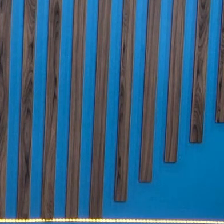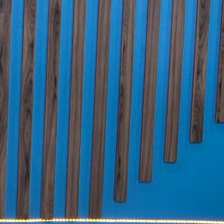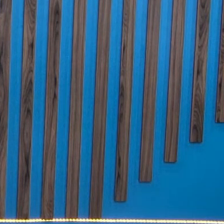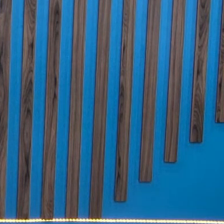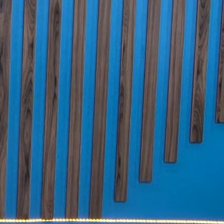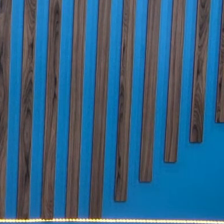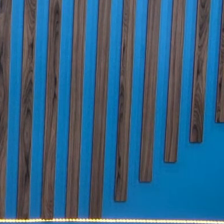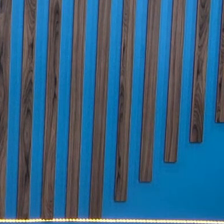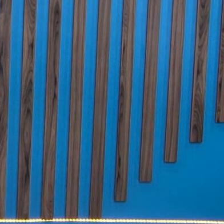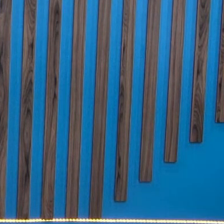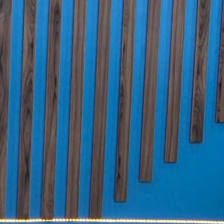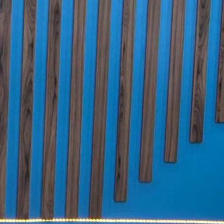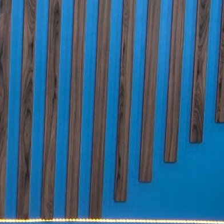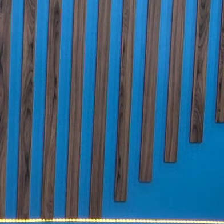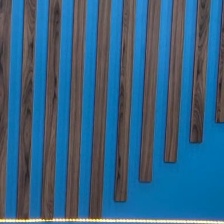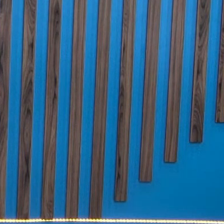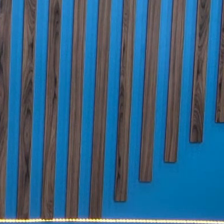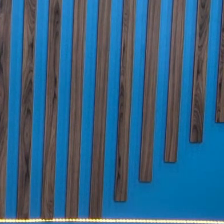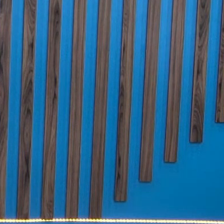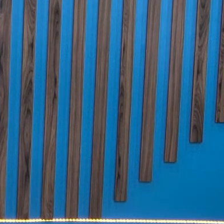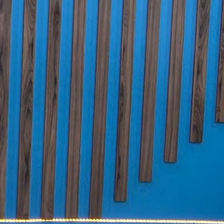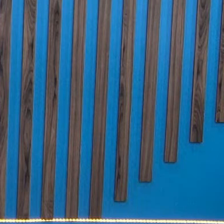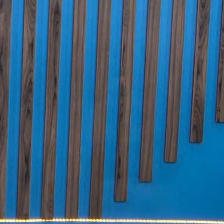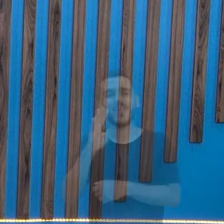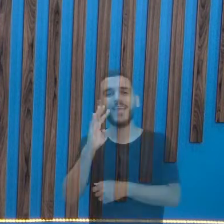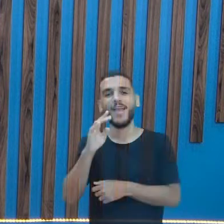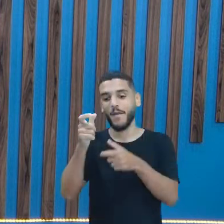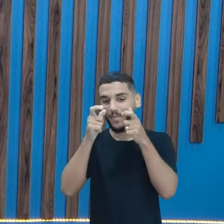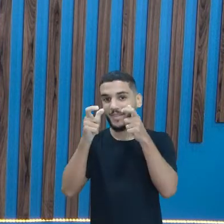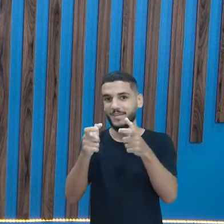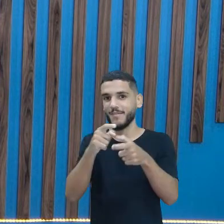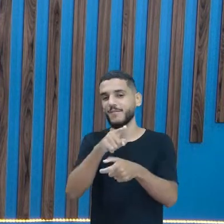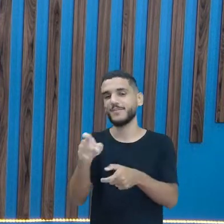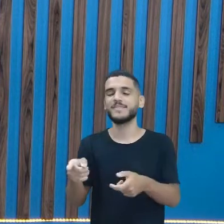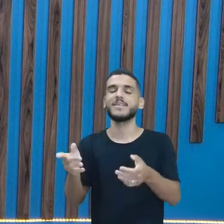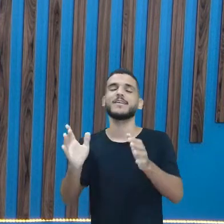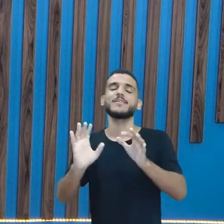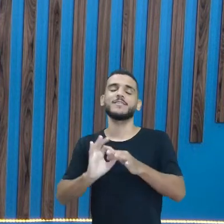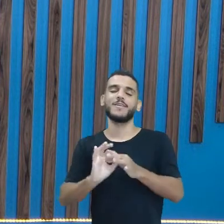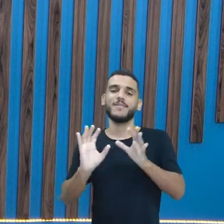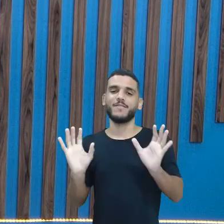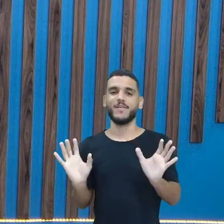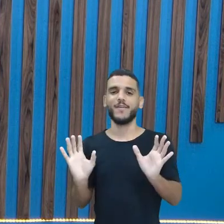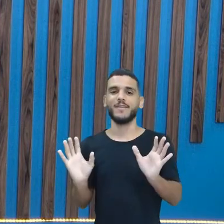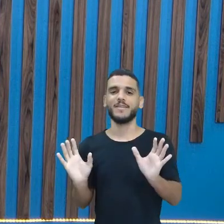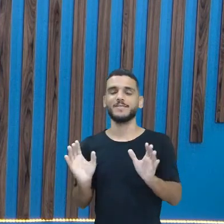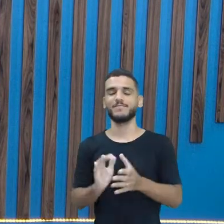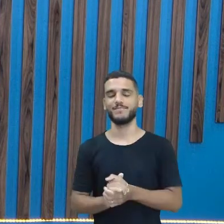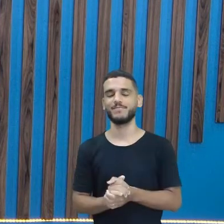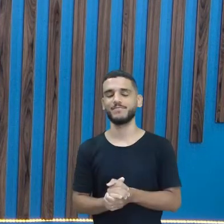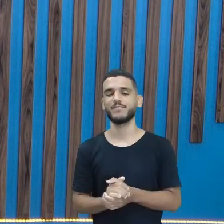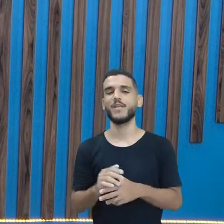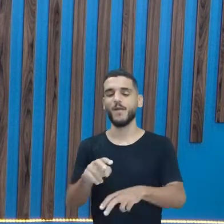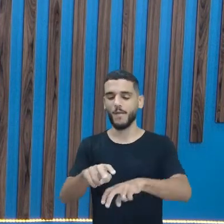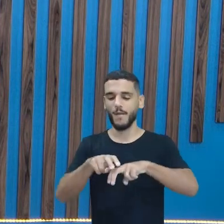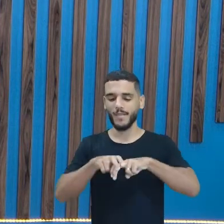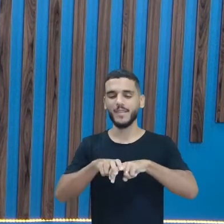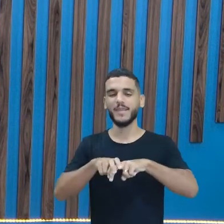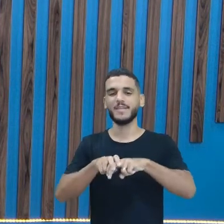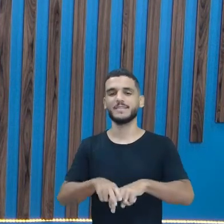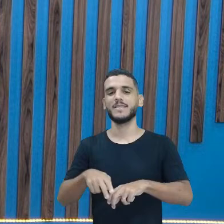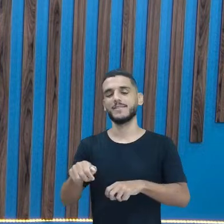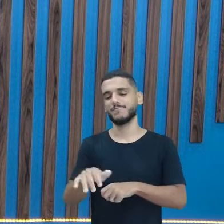assunto bem legal, bem interessante. Espero que vocês estejam à vontade, tá? Se não tiver, começa a ficar agora. Puxa a cadeira, senta no